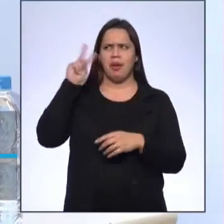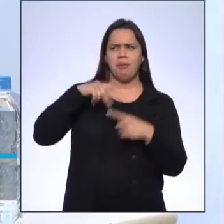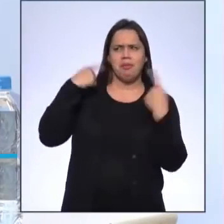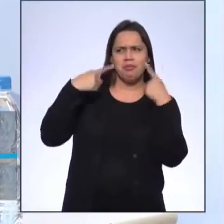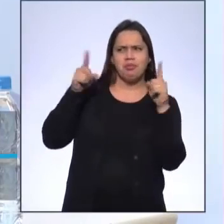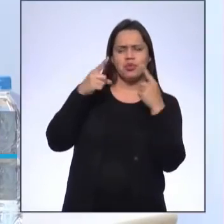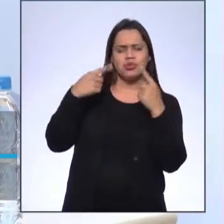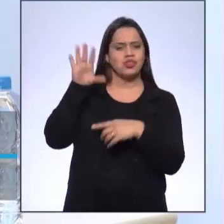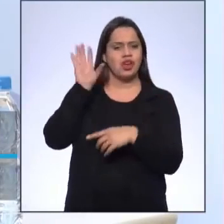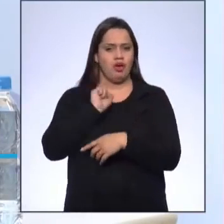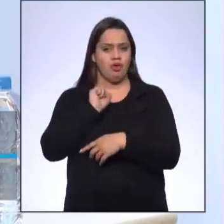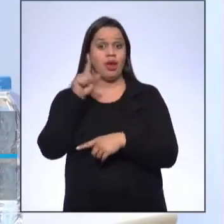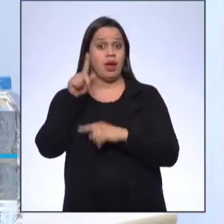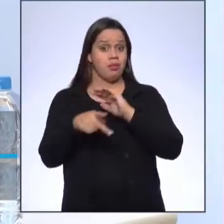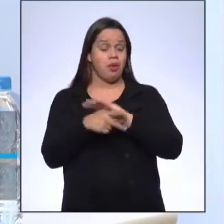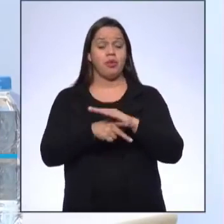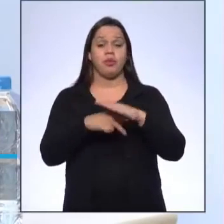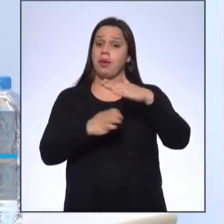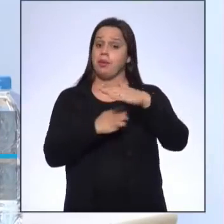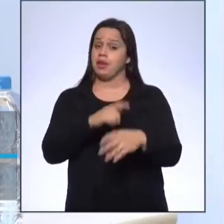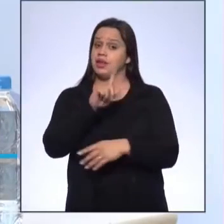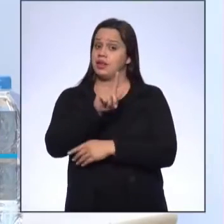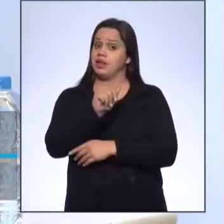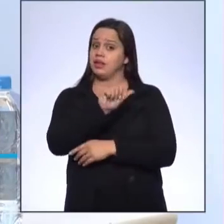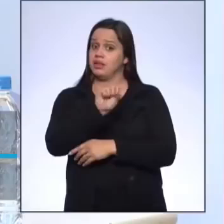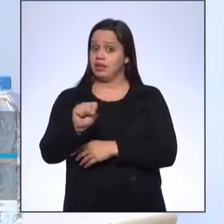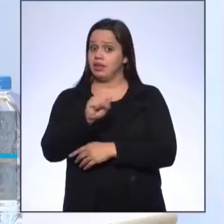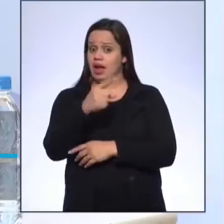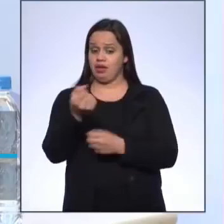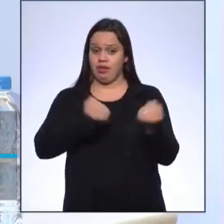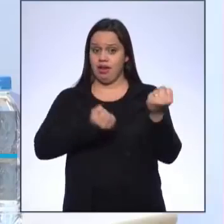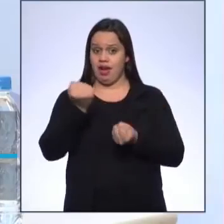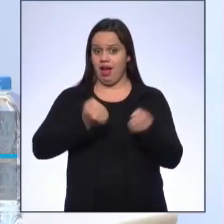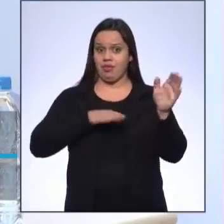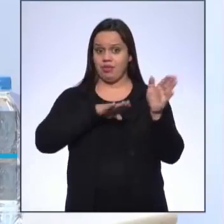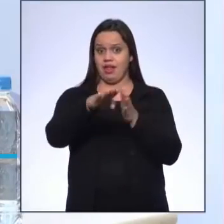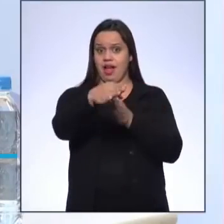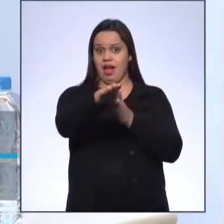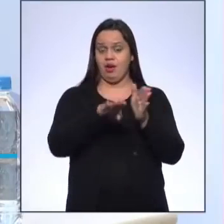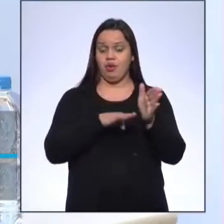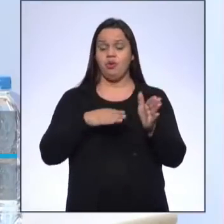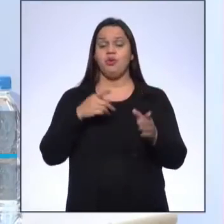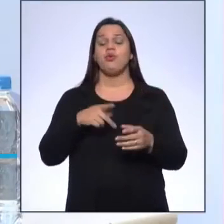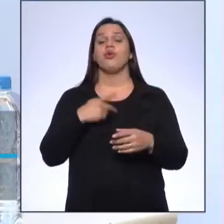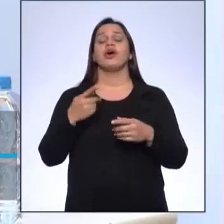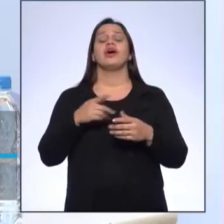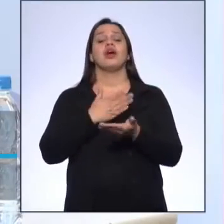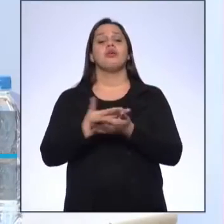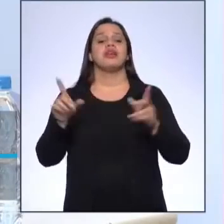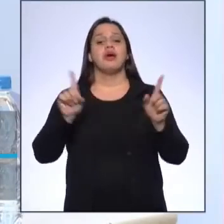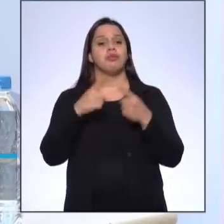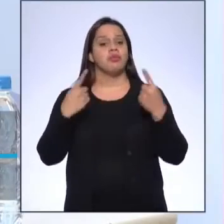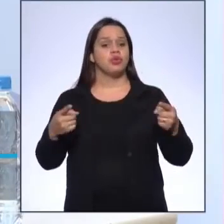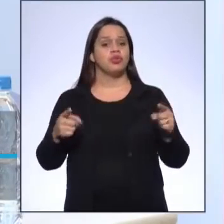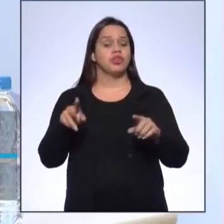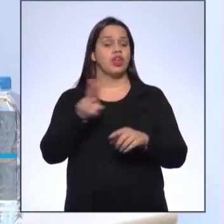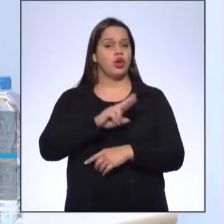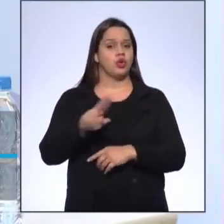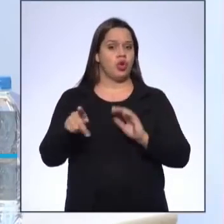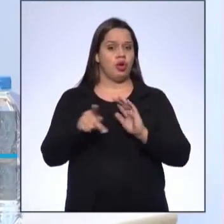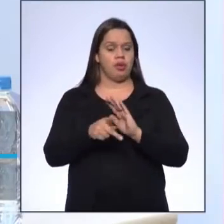Foi uma companhia de gás que colocava seus carros na rua, tocando uma música, pelo menos uma música agradável. O nome dessa música é Fur